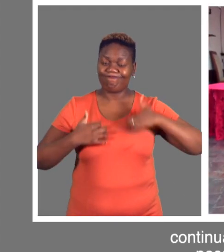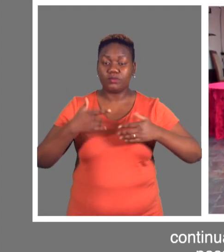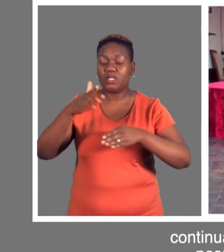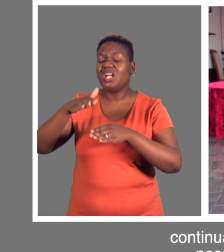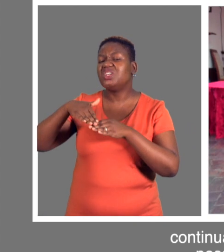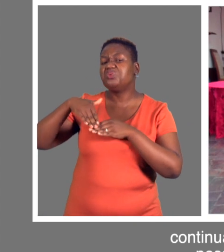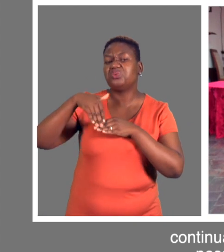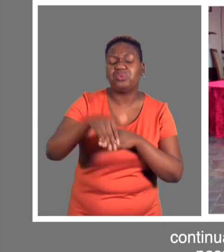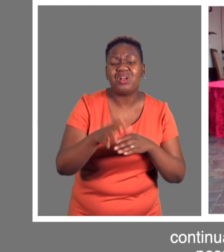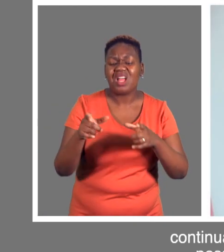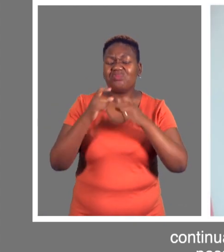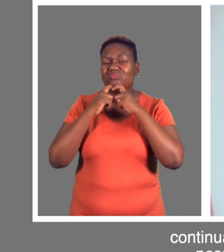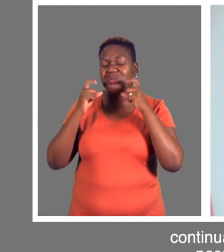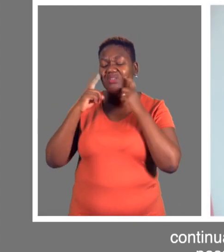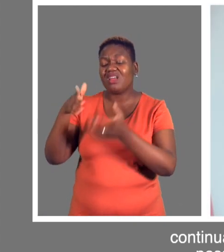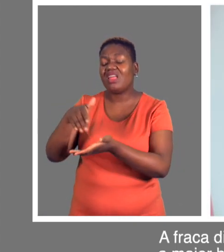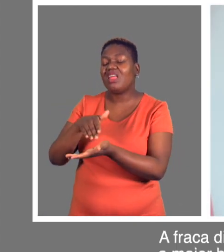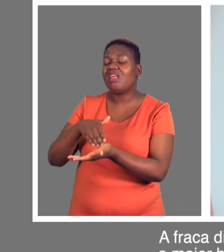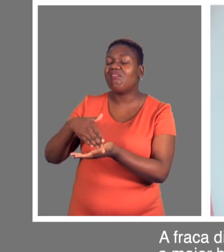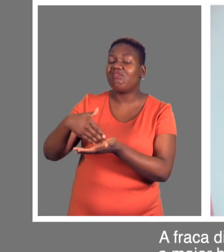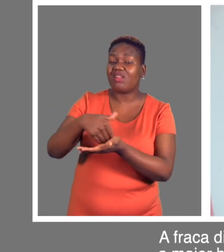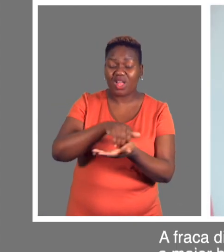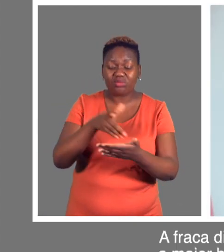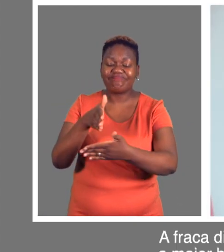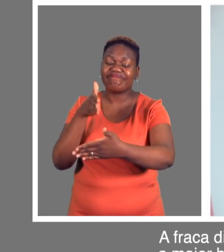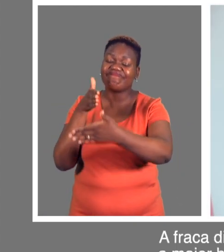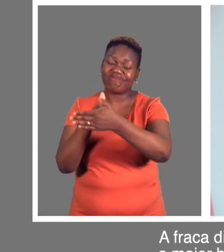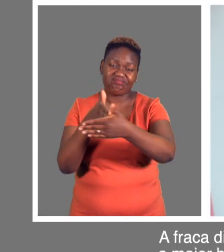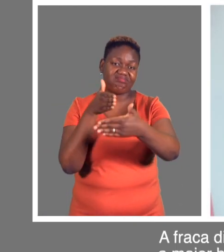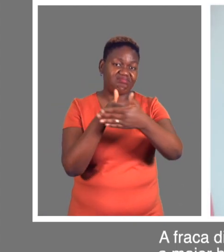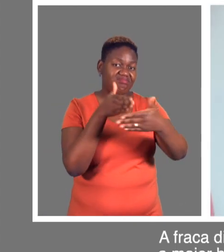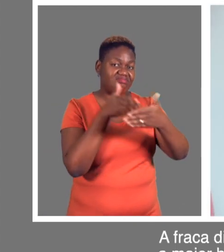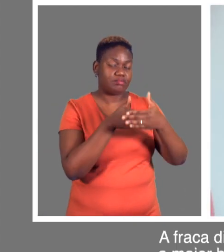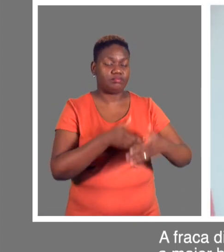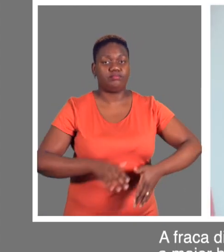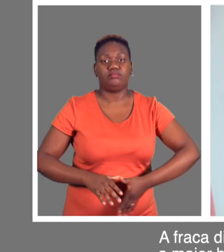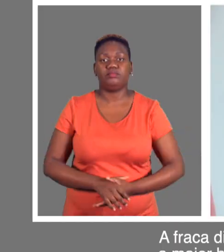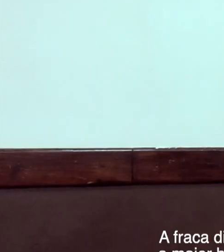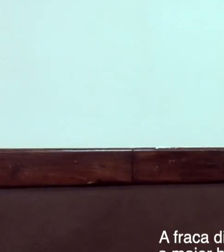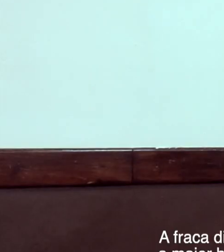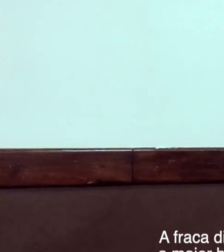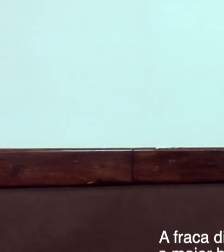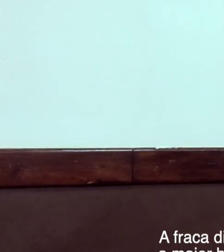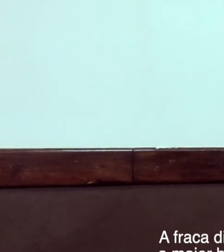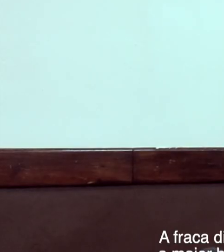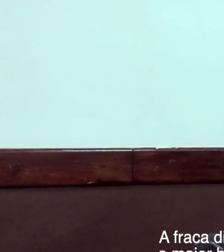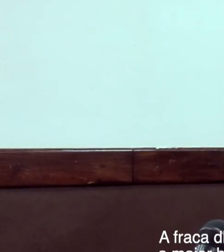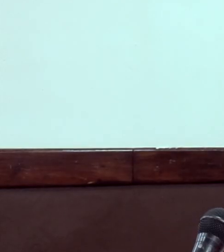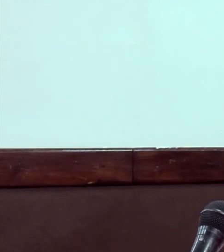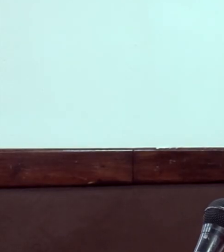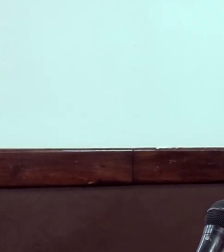de pessoas com deficiência no país. A fraca divulgação destas políticas constitui a maior barreira para a